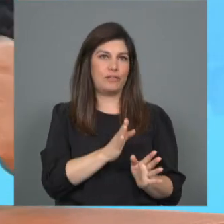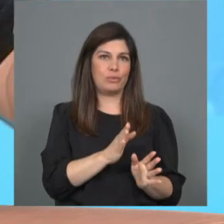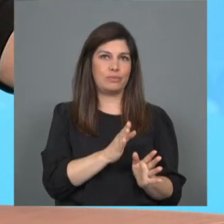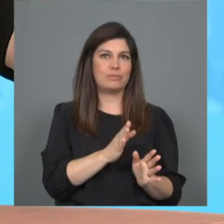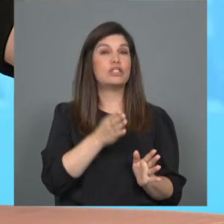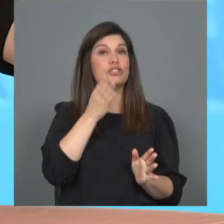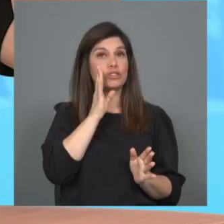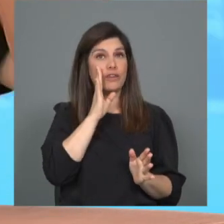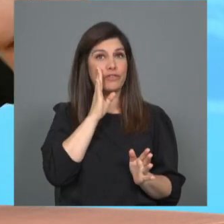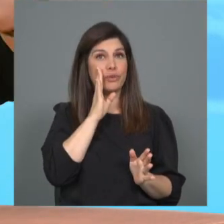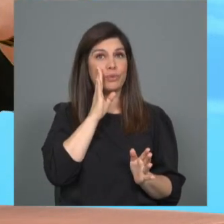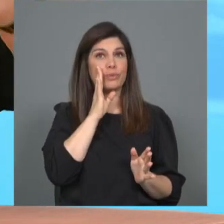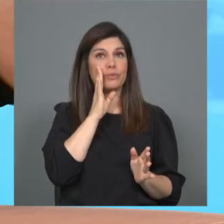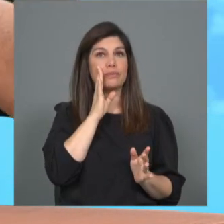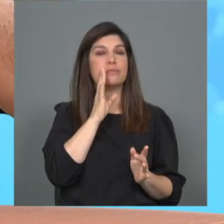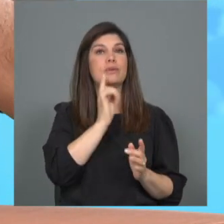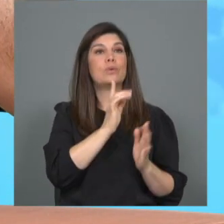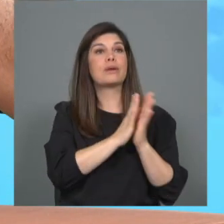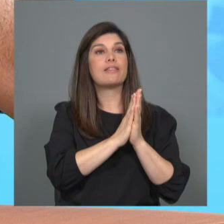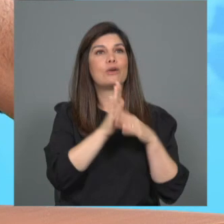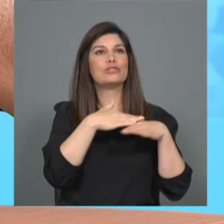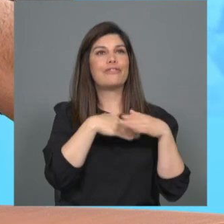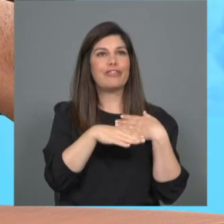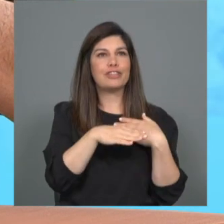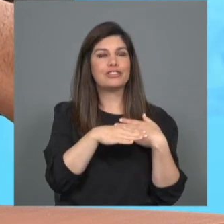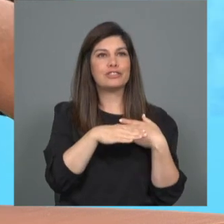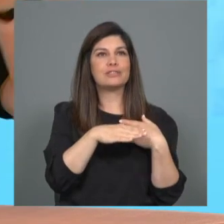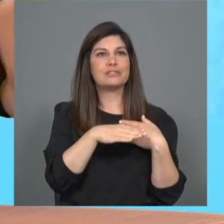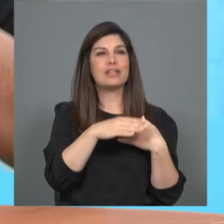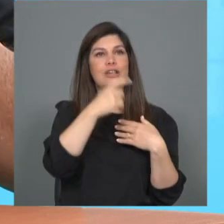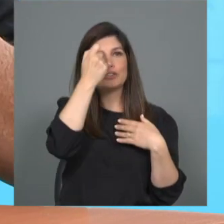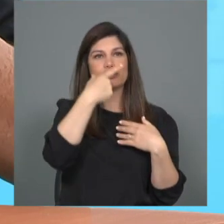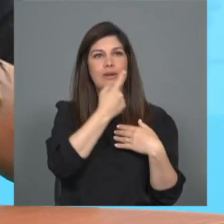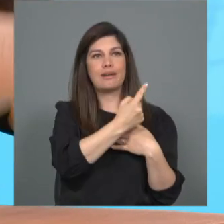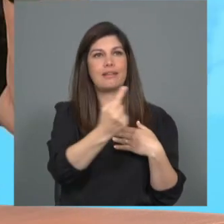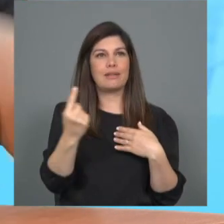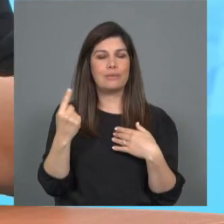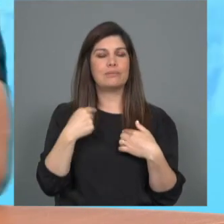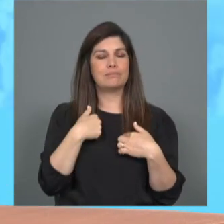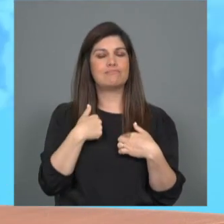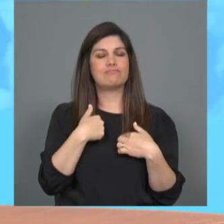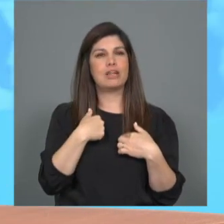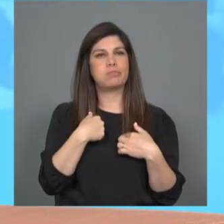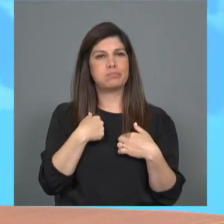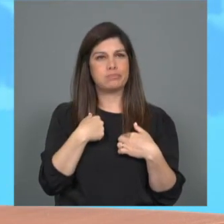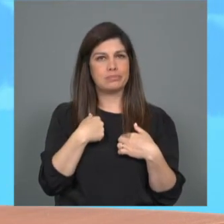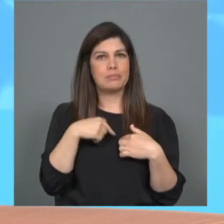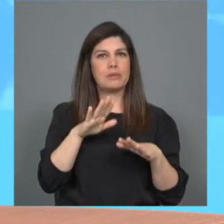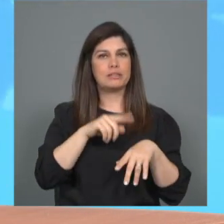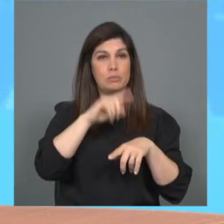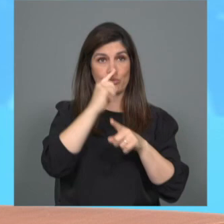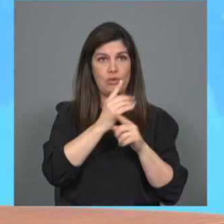já vimos aquilo que Deus fez na história de cada um. Isso já experimentámos, isso sabemos. Mas, ao mesmo